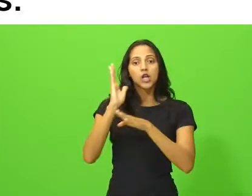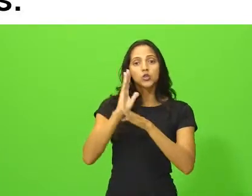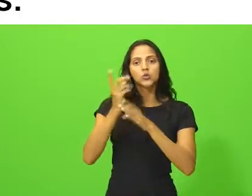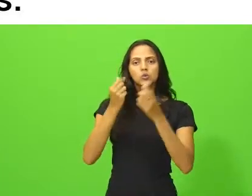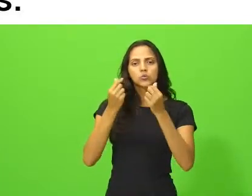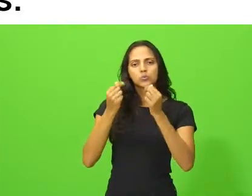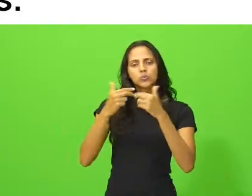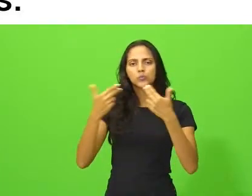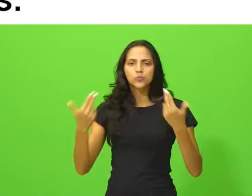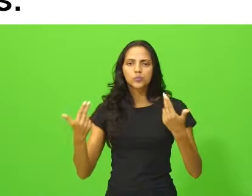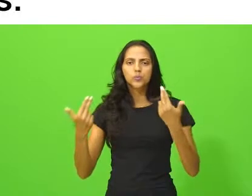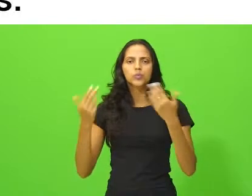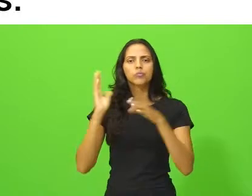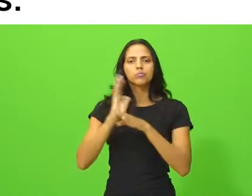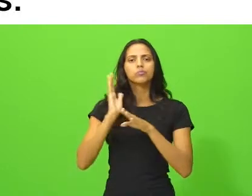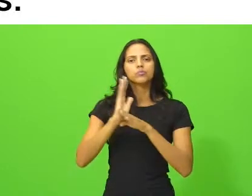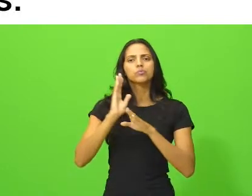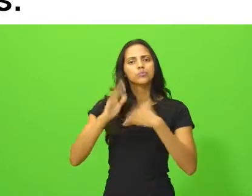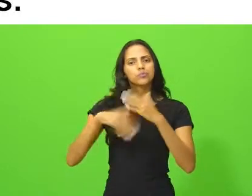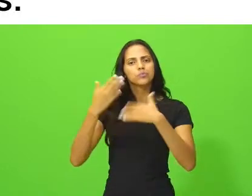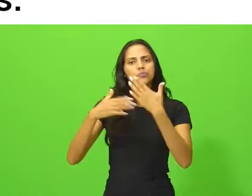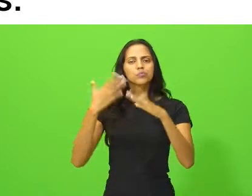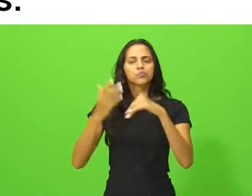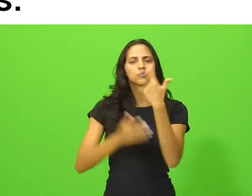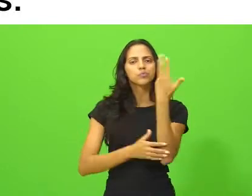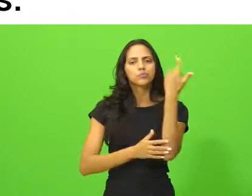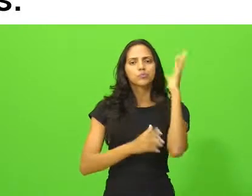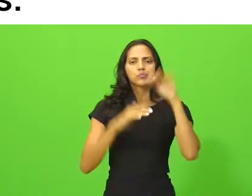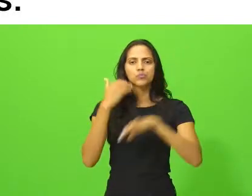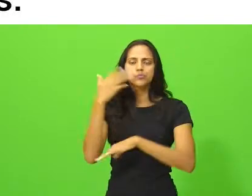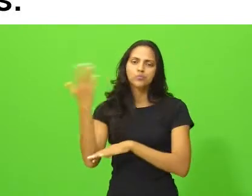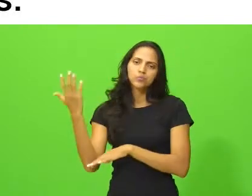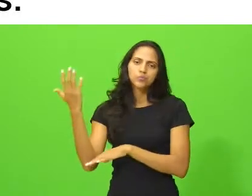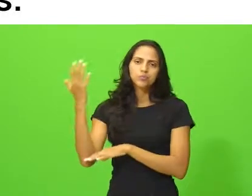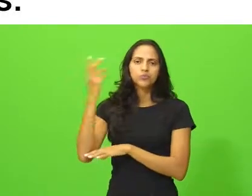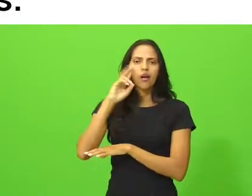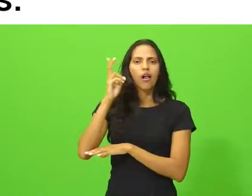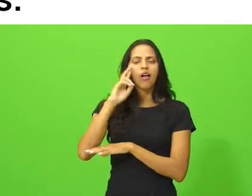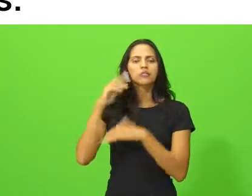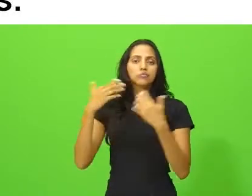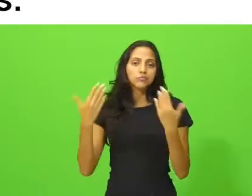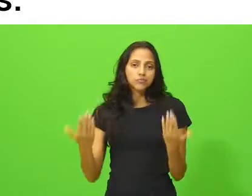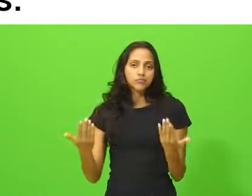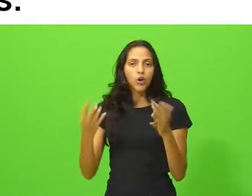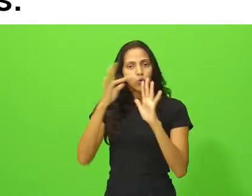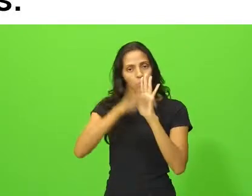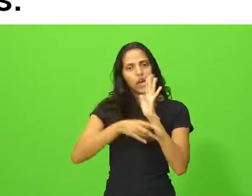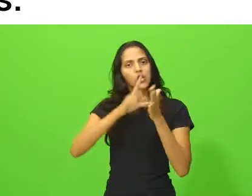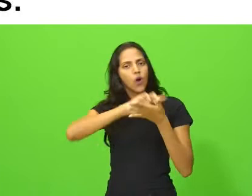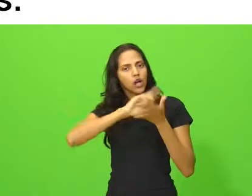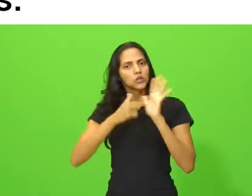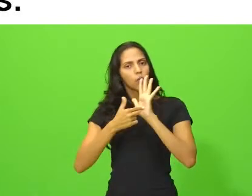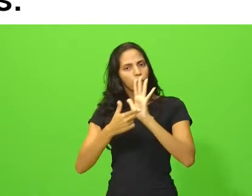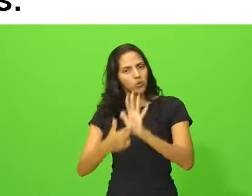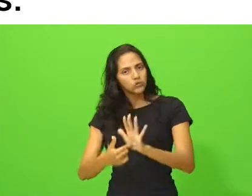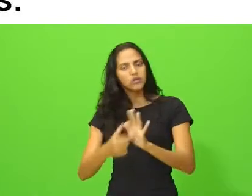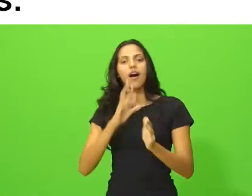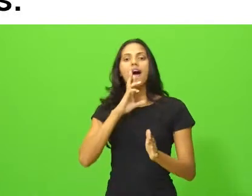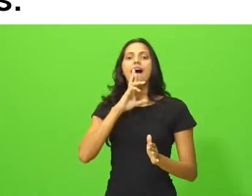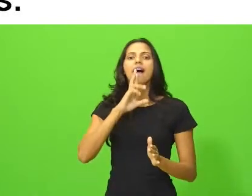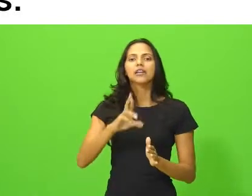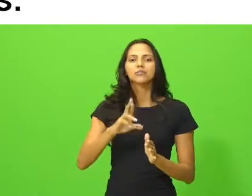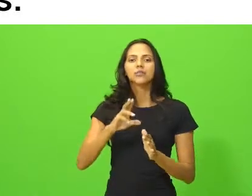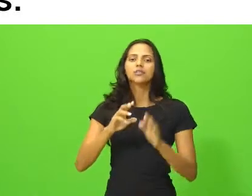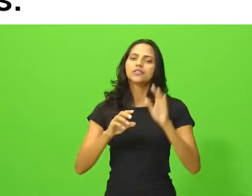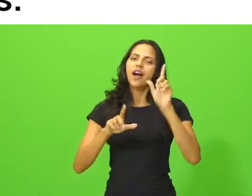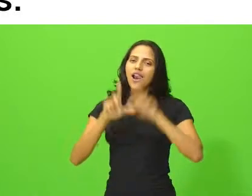na atualidade para acelerar o problema ambiental que foi descrito no fragmento de texto anteriormente. Portanto, resposta à